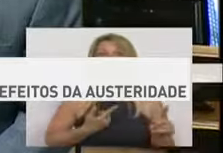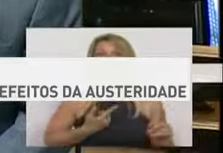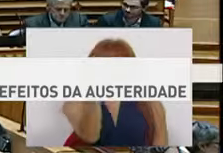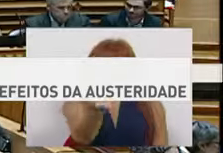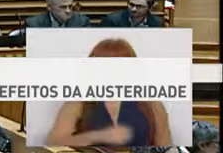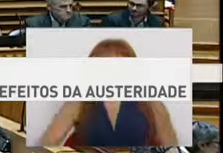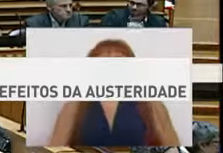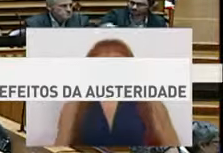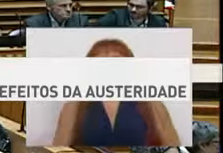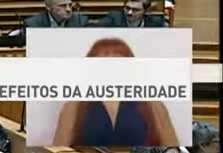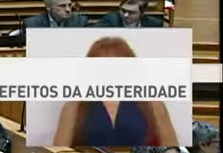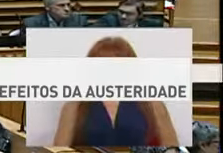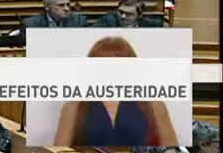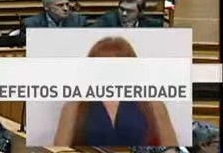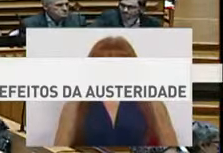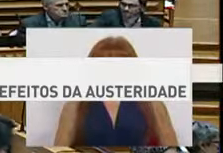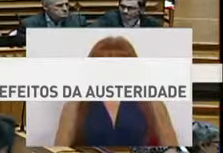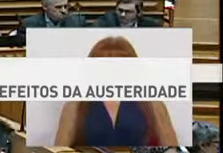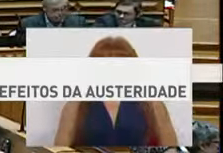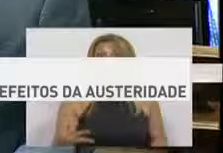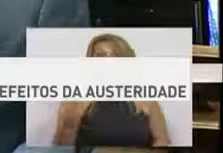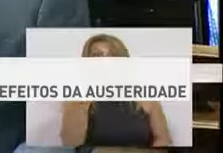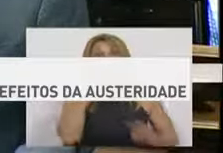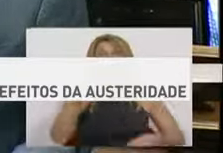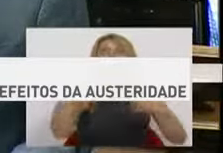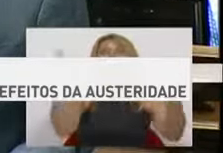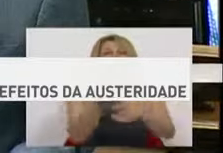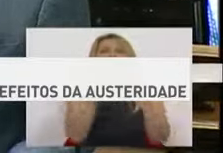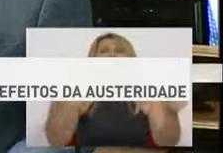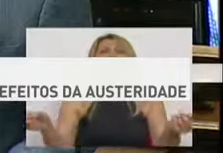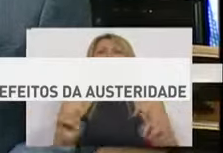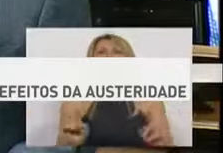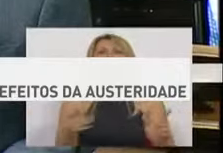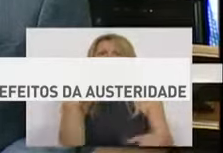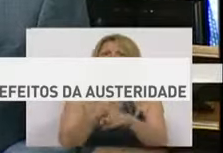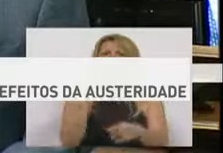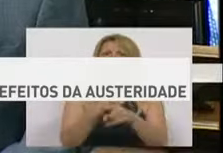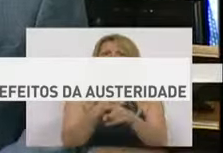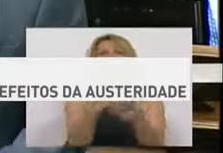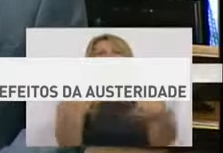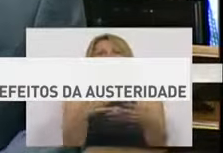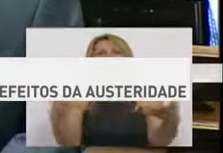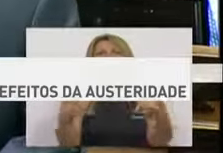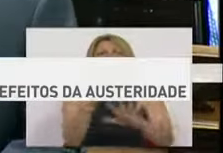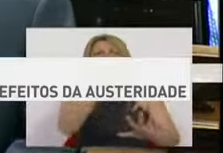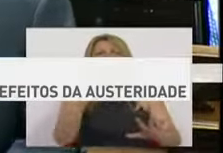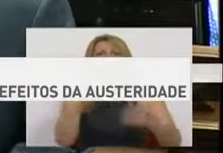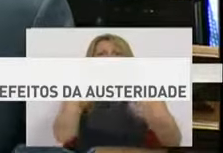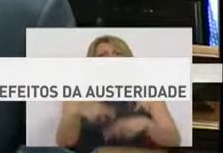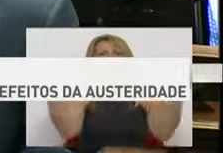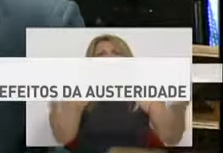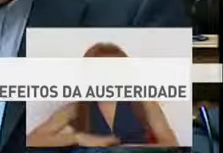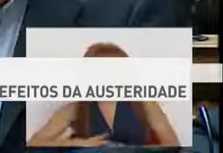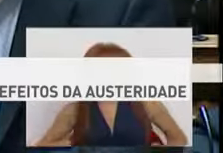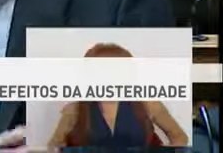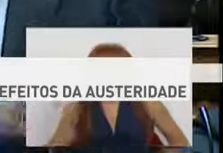Estado vai garantir a dívida, como disse o Ministro da Economia? Por que não manter a maioria do capital público na TAP, Sr. Primeiro-Ministro? É isso